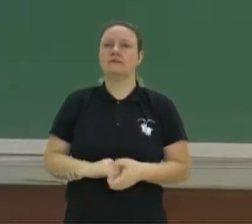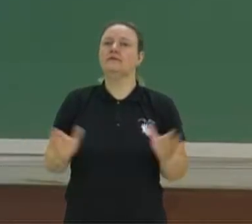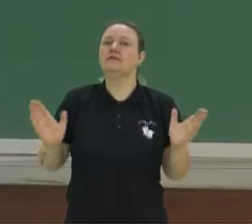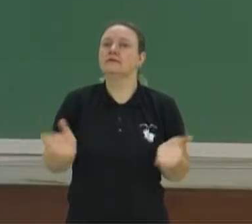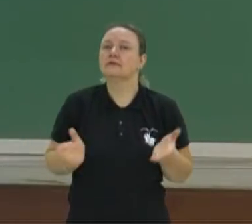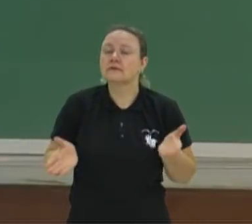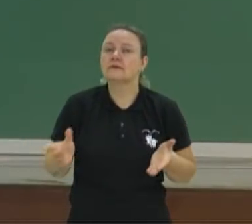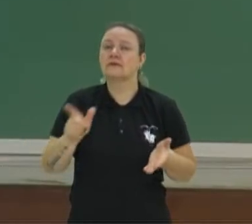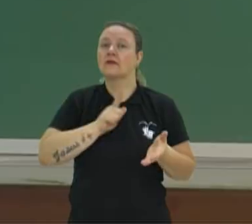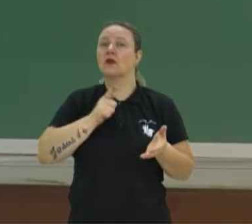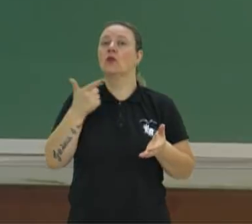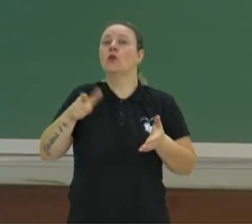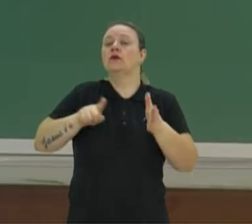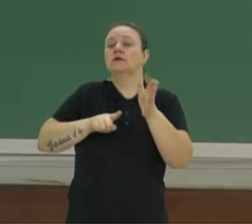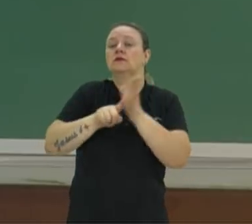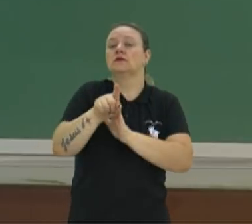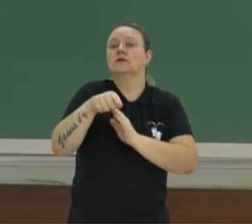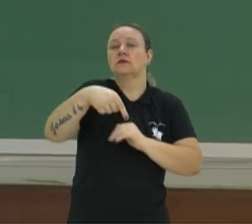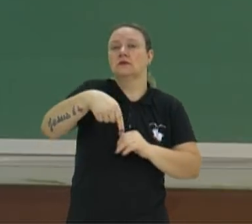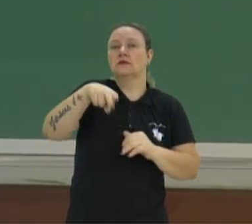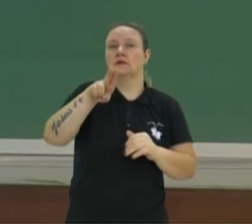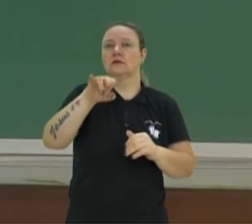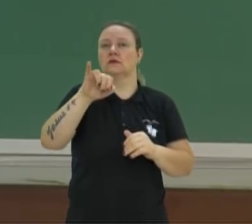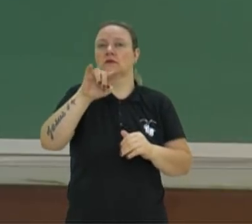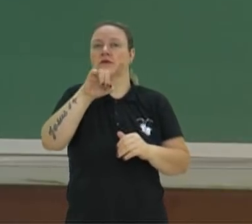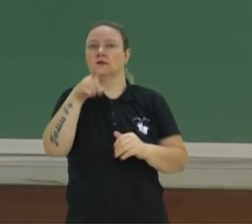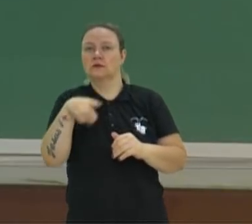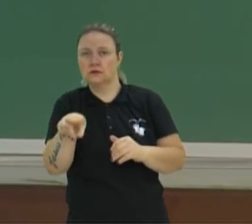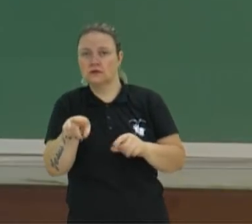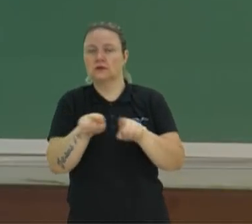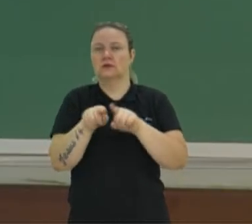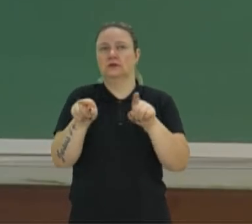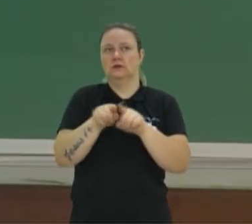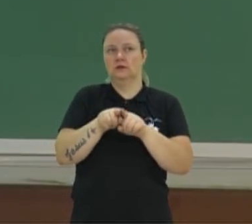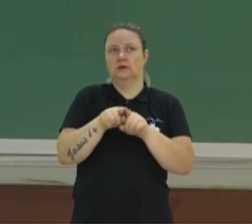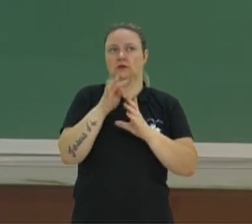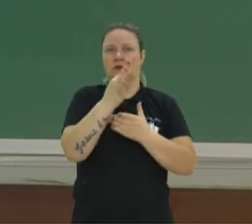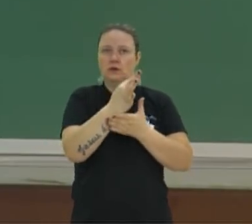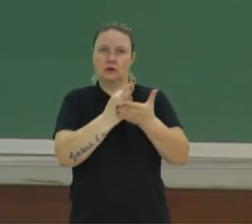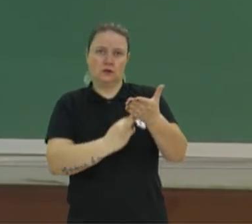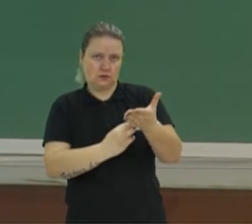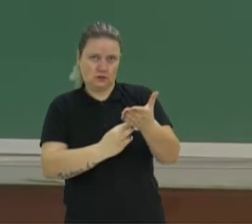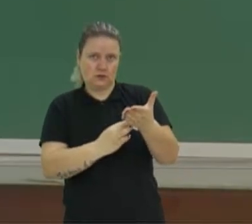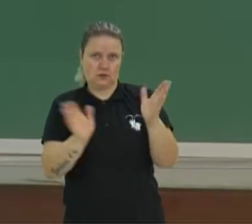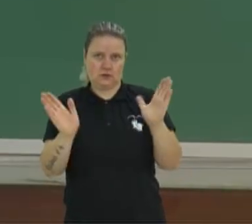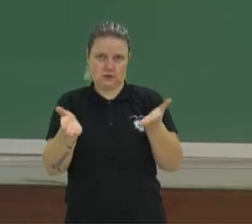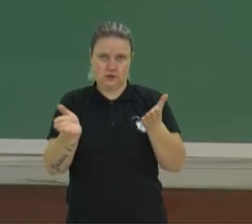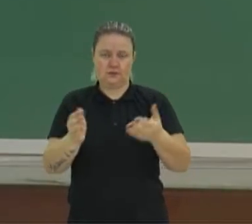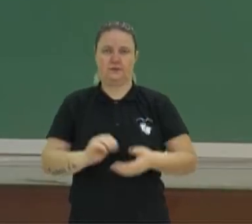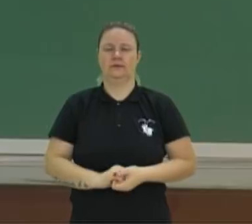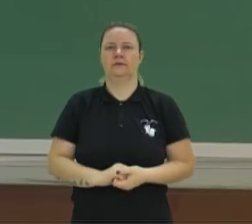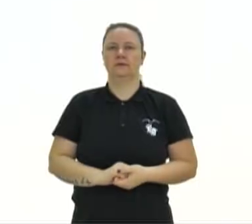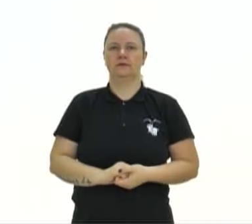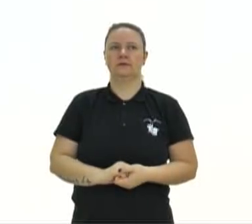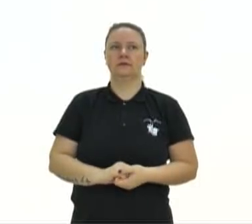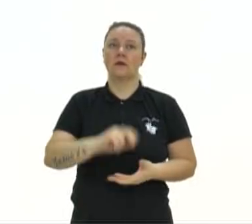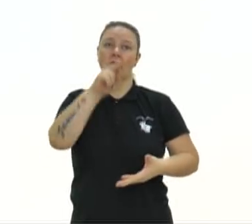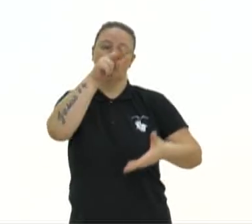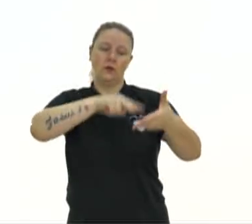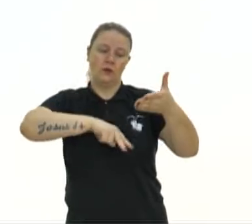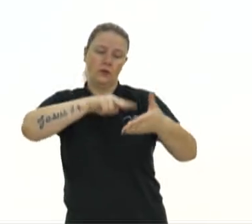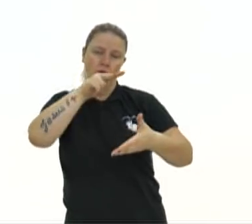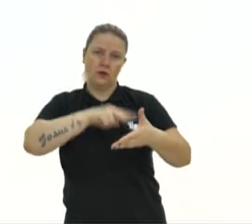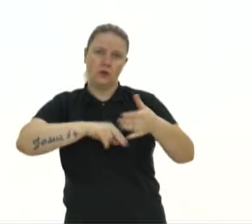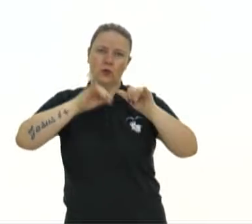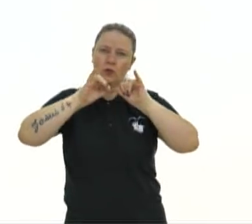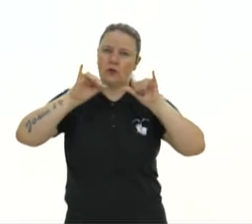Agora nós temos mais um quiz com os mesmos trechos, mas temos um trecho novo do guia. Acompanhe esse trecho novo comigo. Leia a notícia